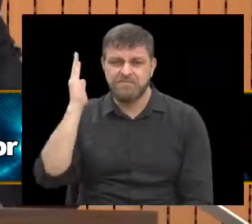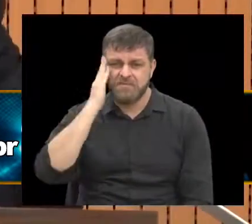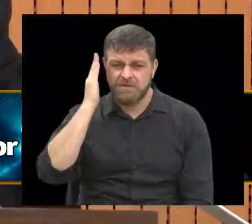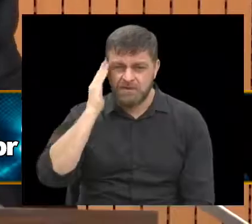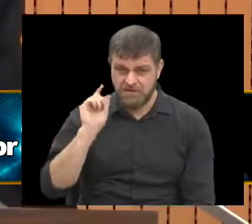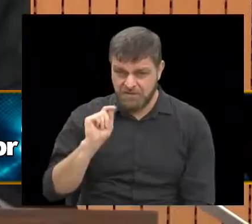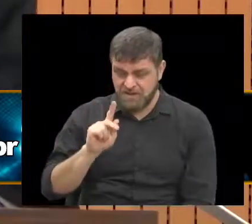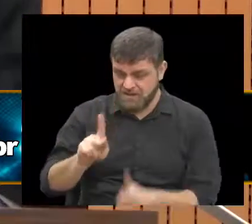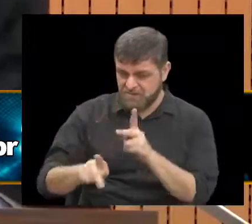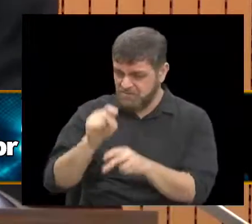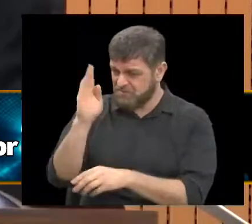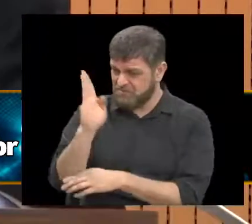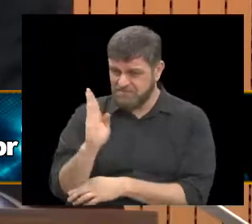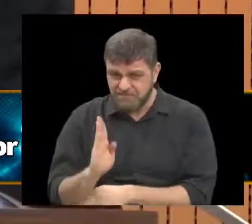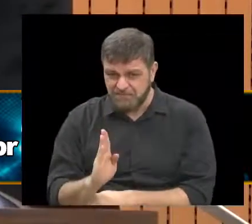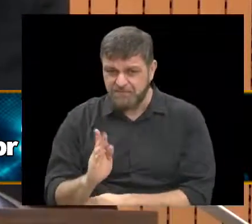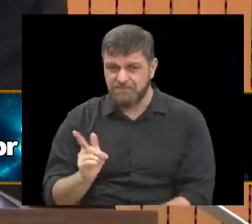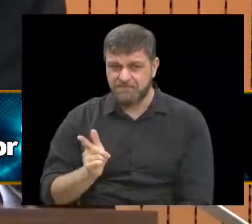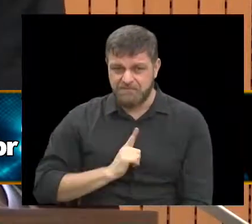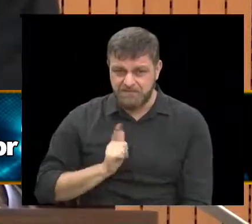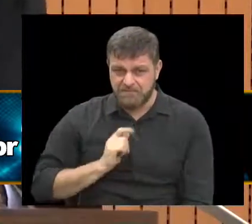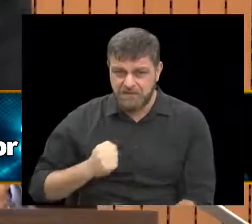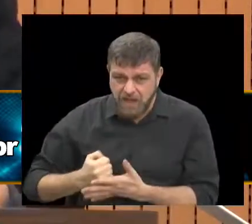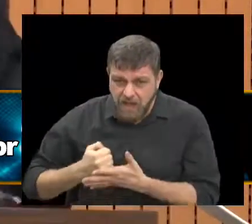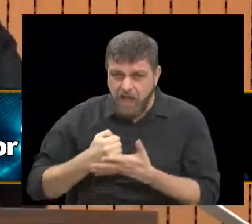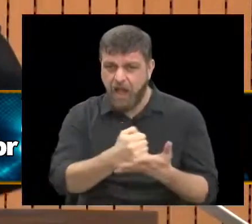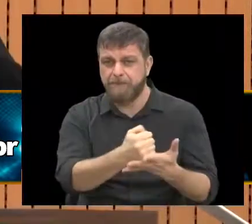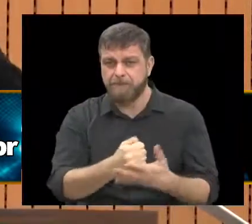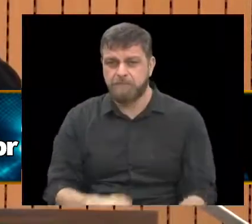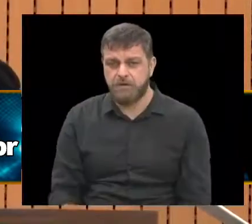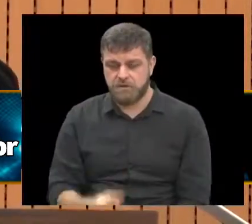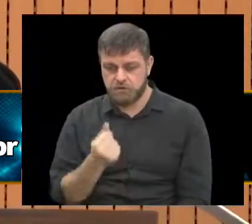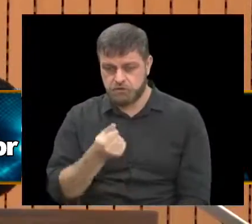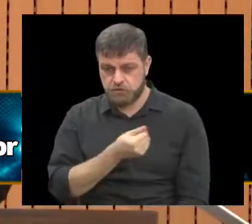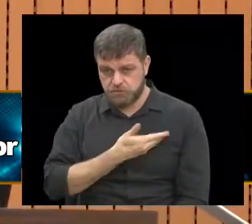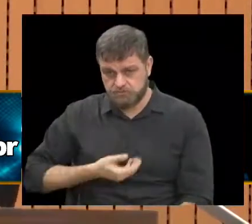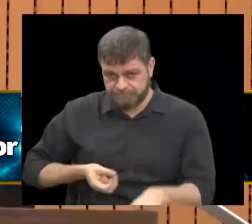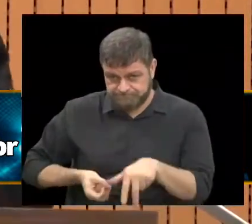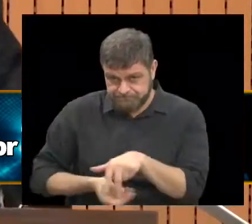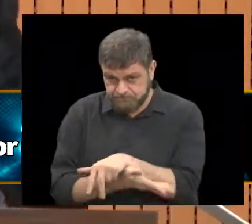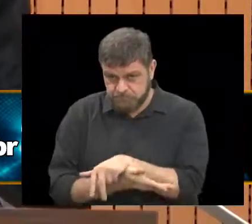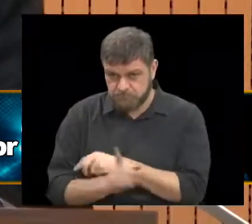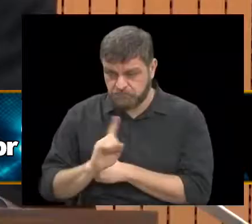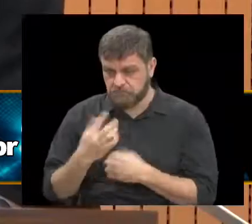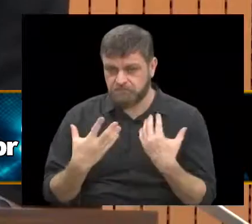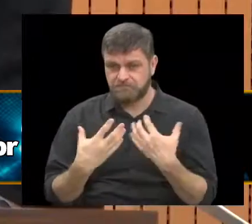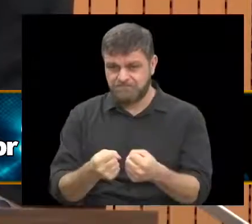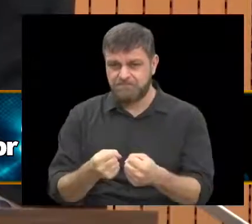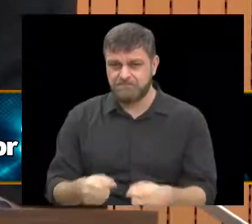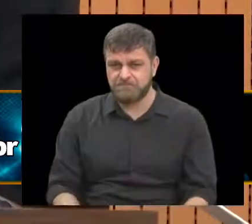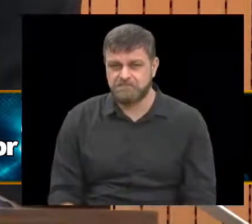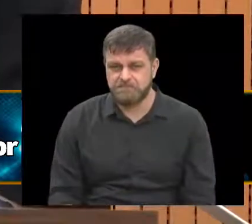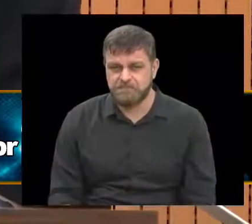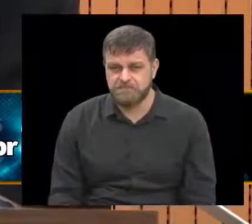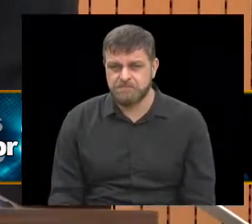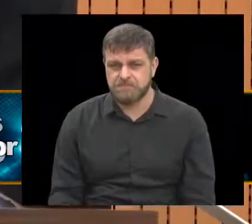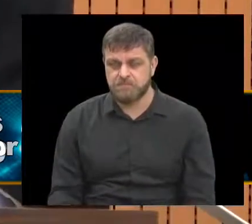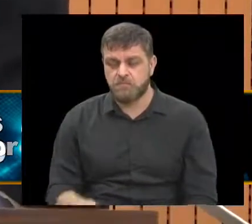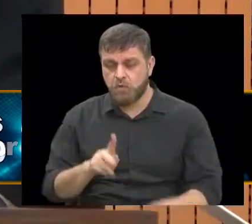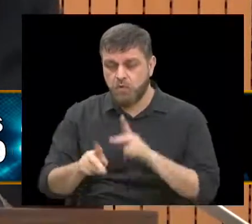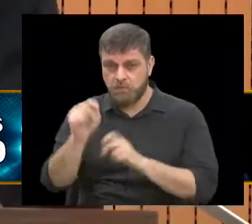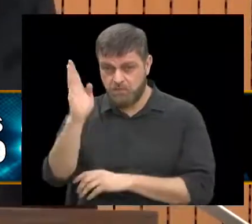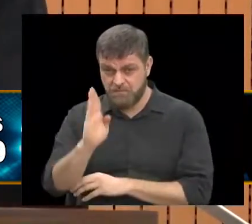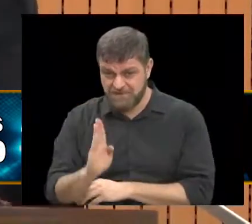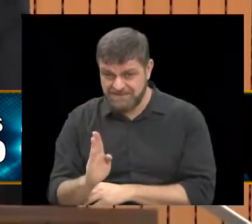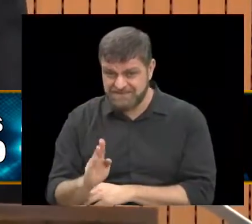o povo brasileiro é o povo que mais apoia o combate à corrupção. Desde que não seja dele. O povo